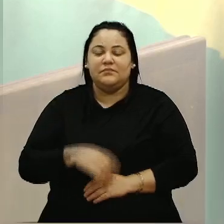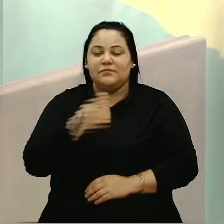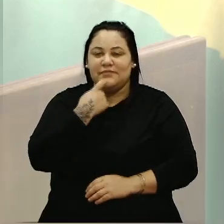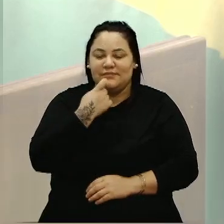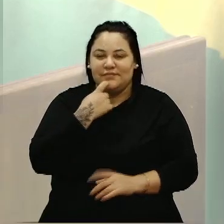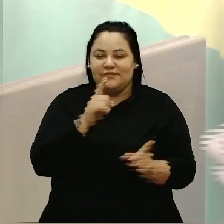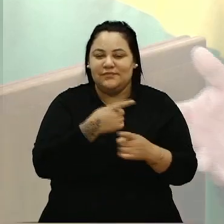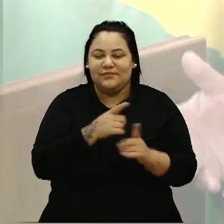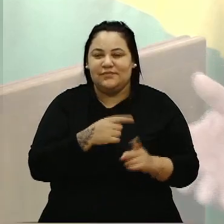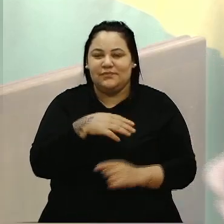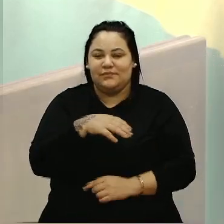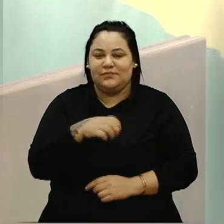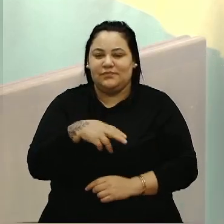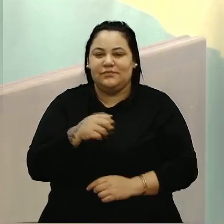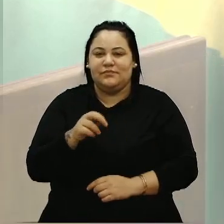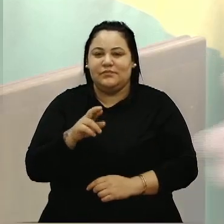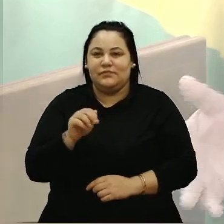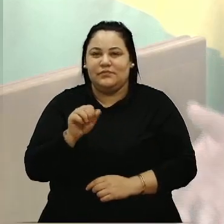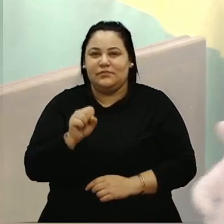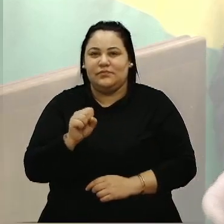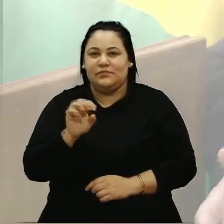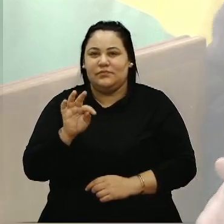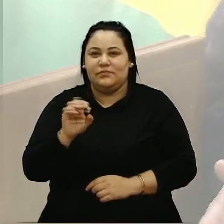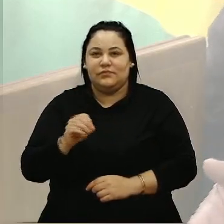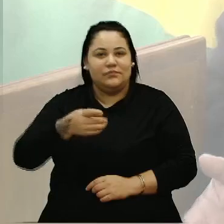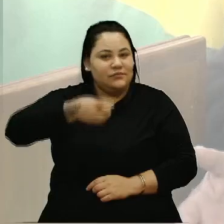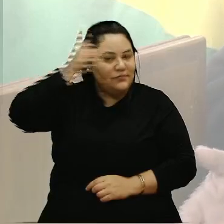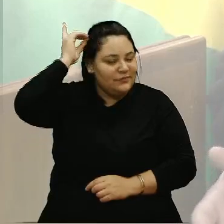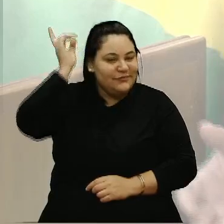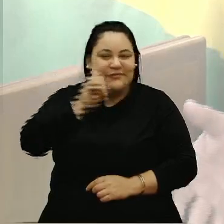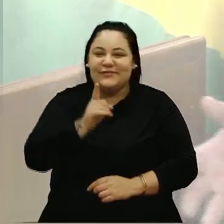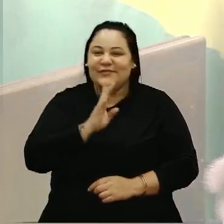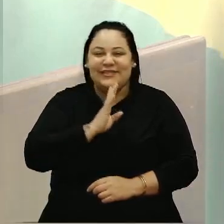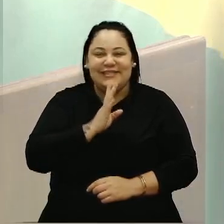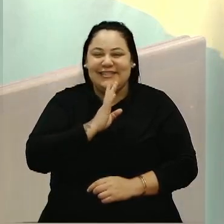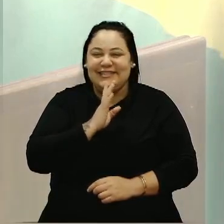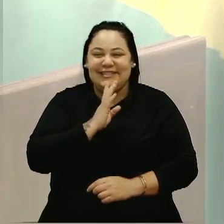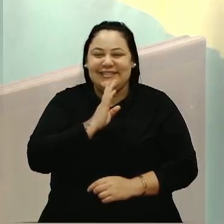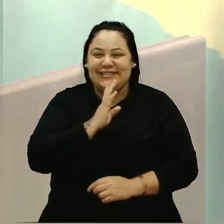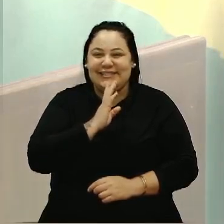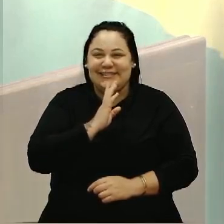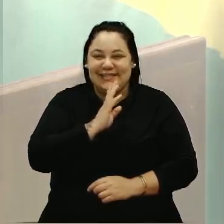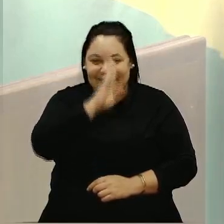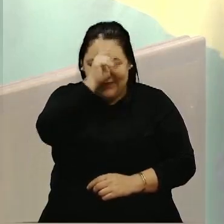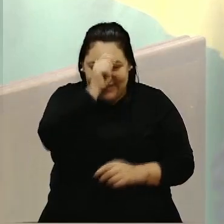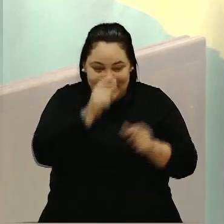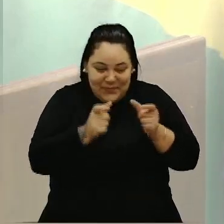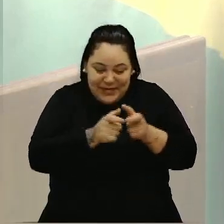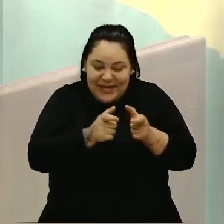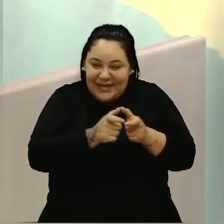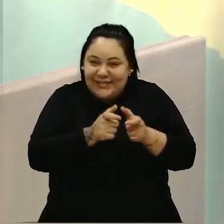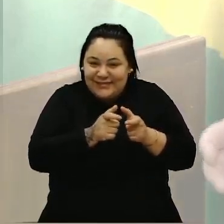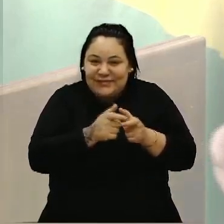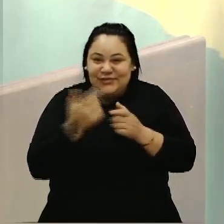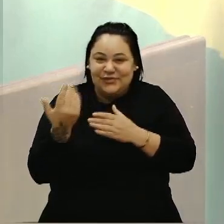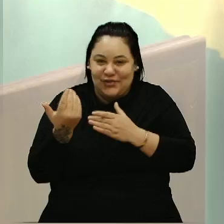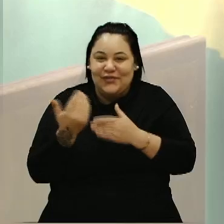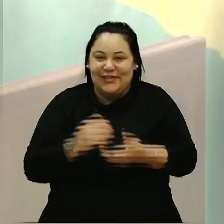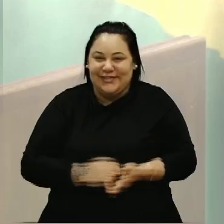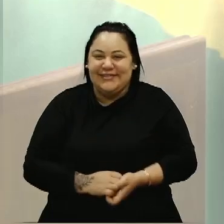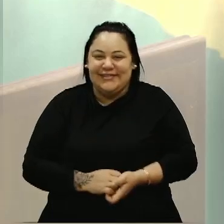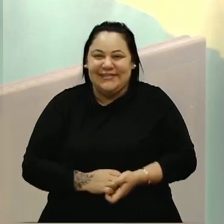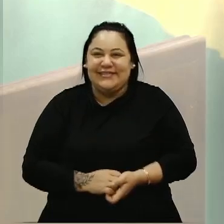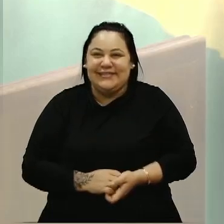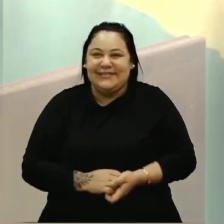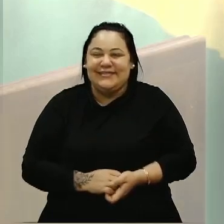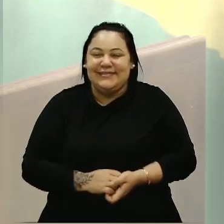lá. O Lucas Zil também estava lá, não conhecia Codorna, né? Conheceu. E, enfim,